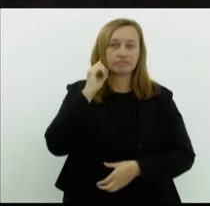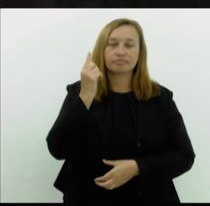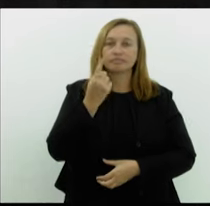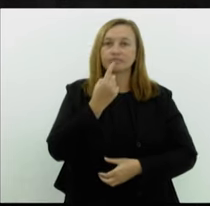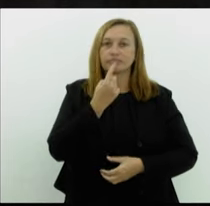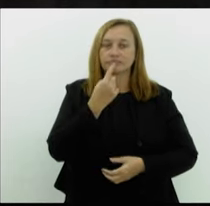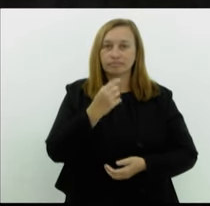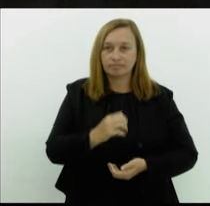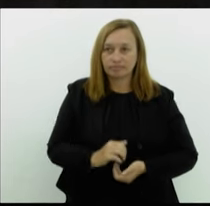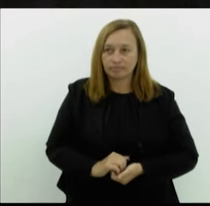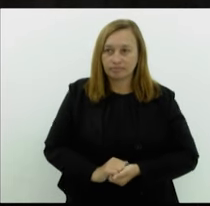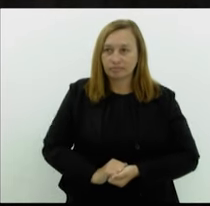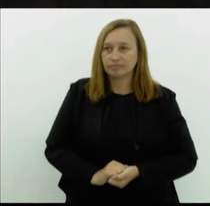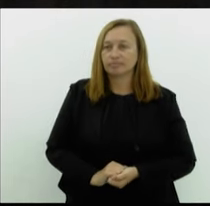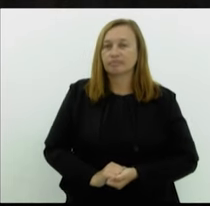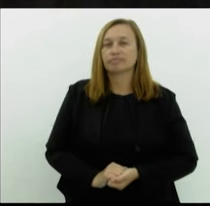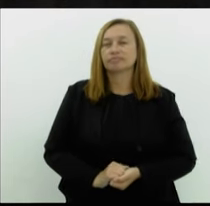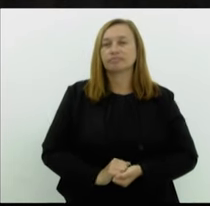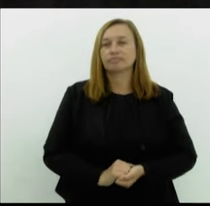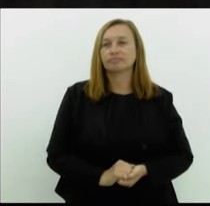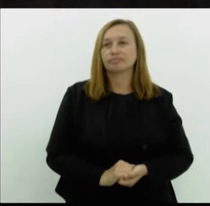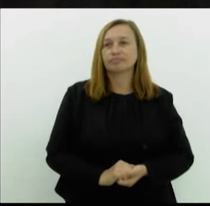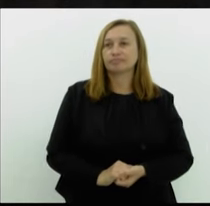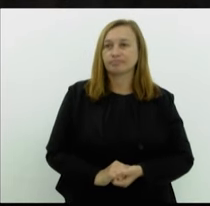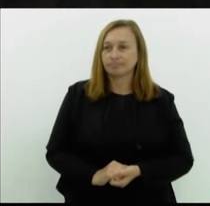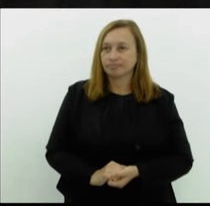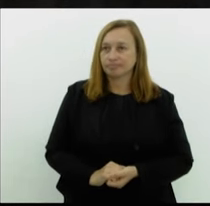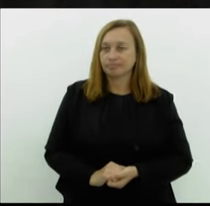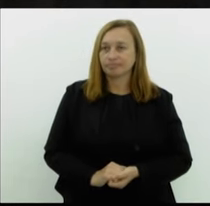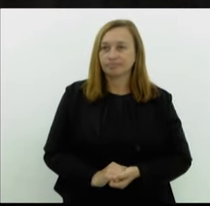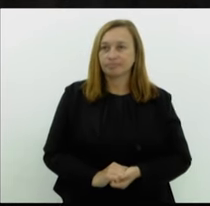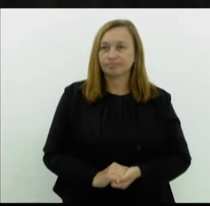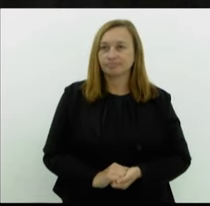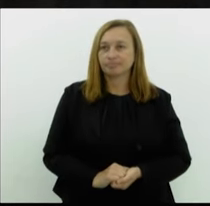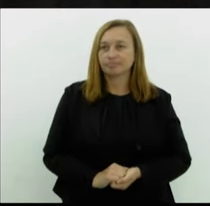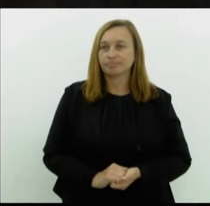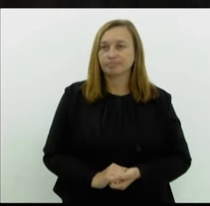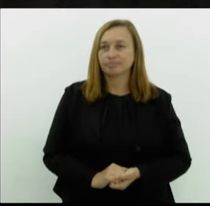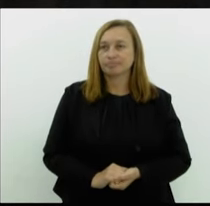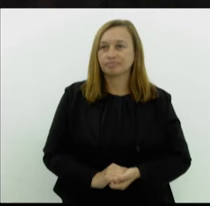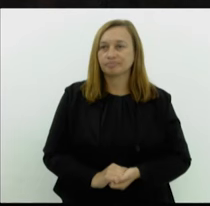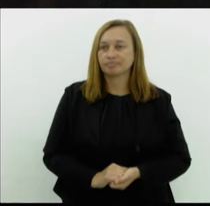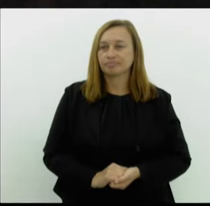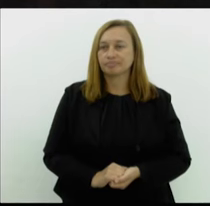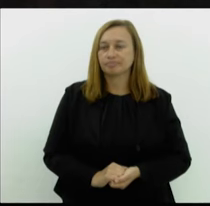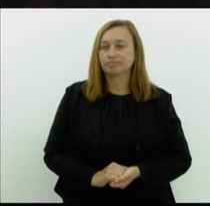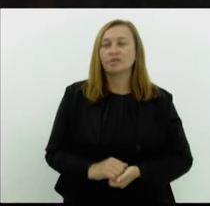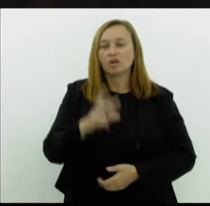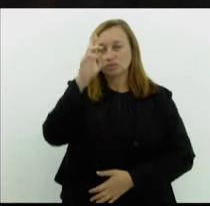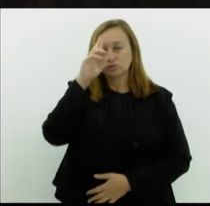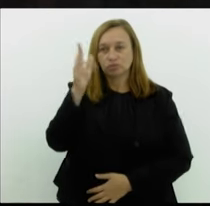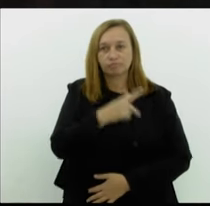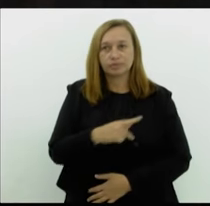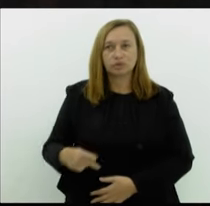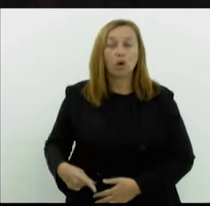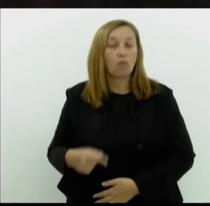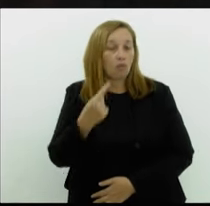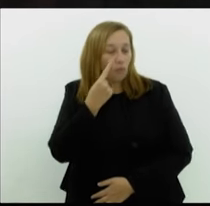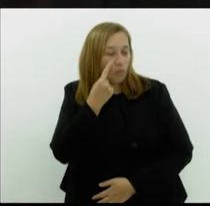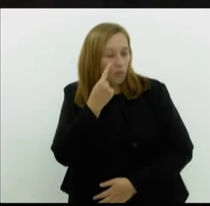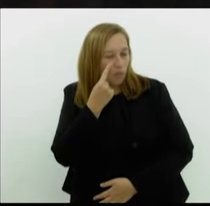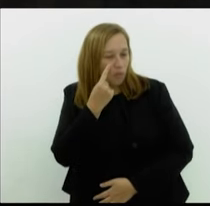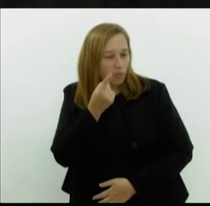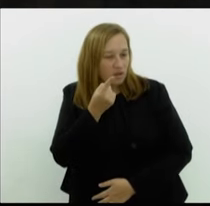voz aos deficientes auditivos. Senhora presidente, veja aqui